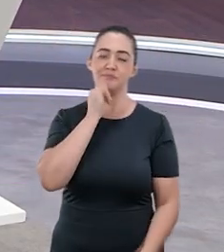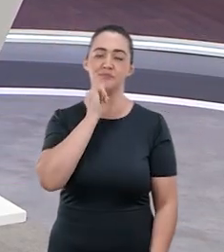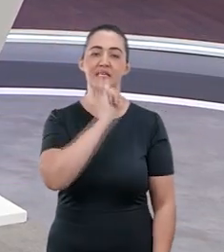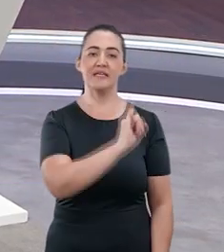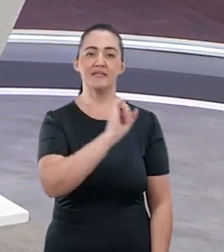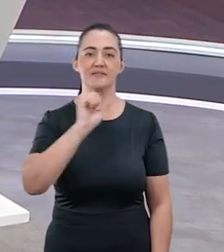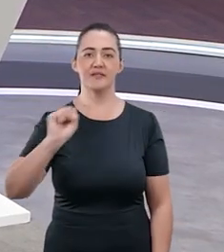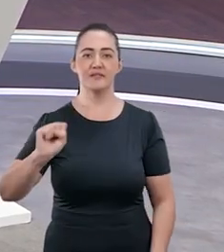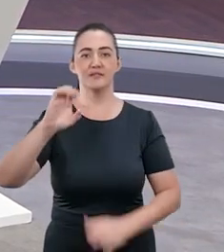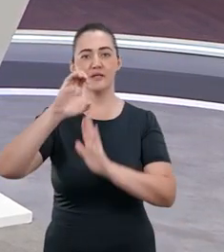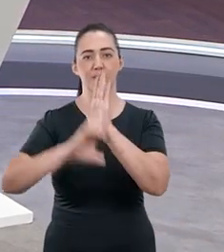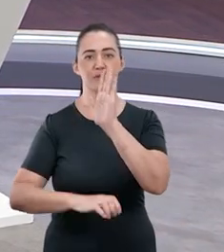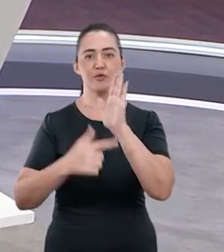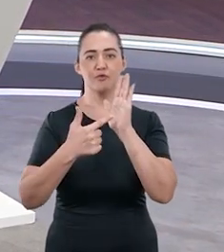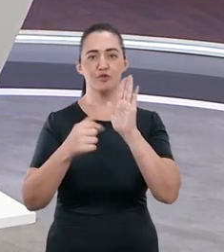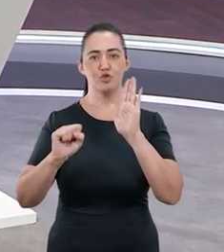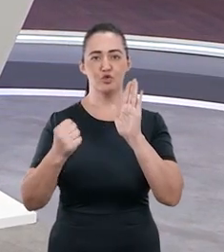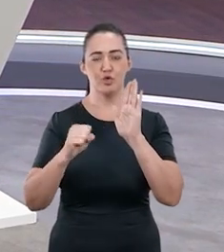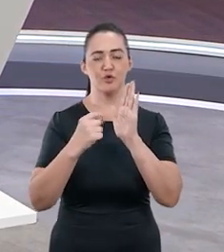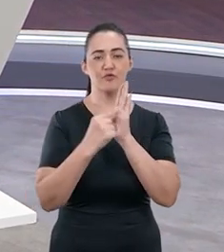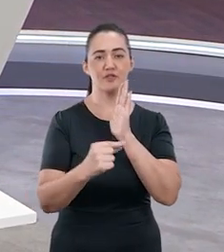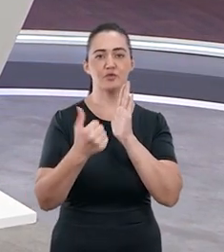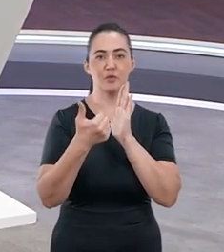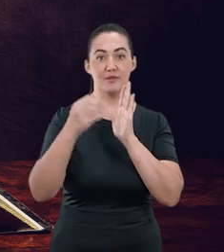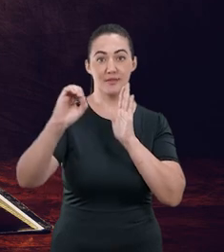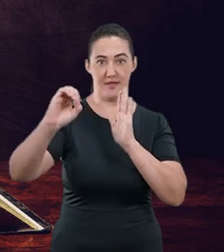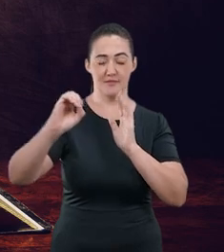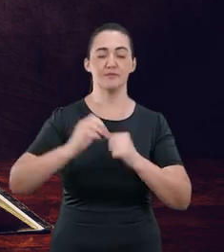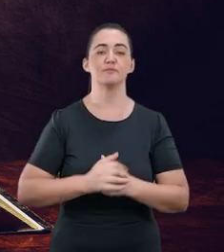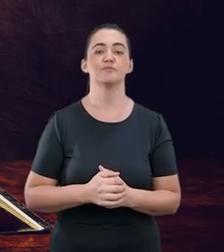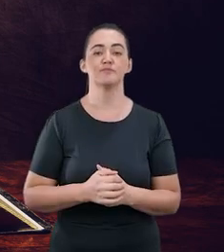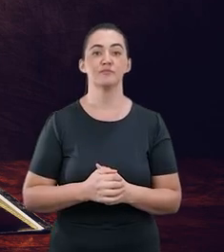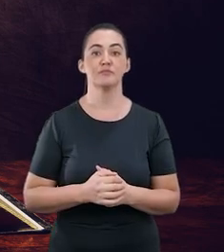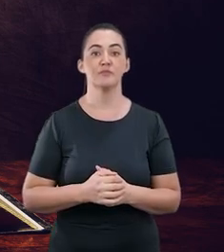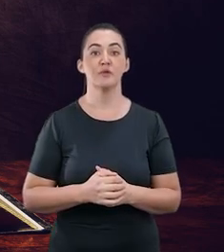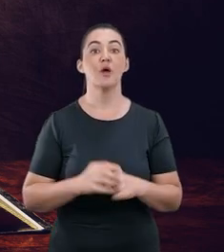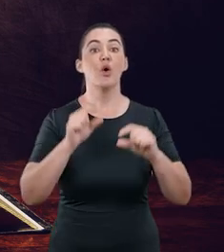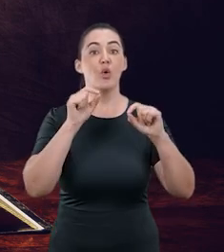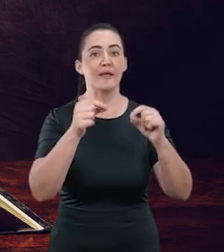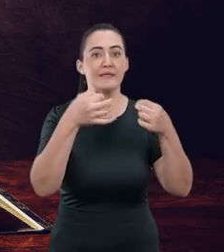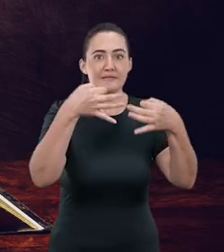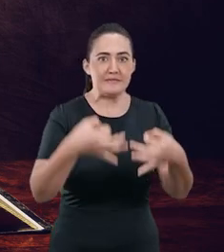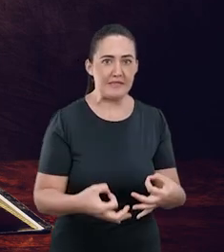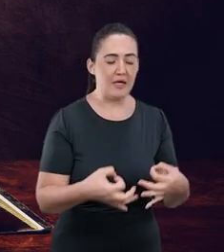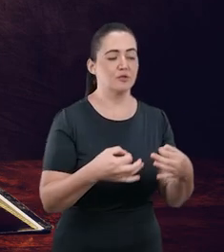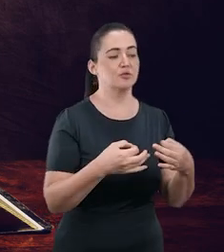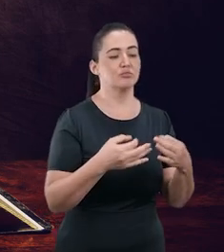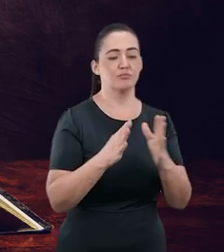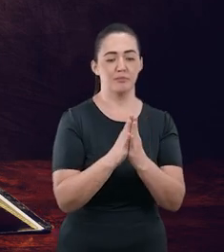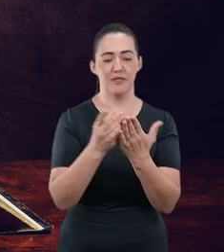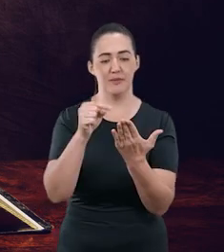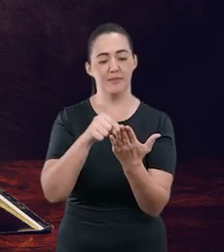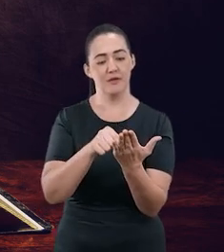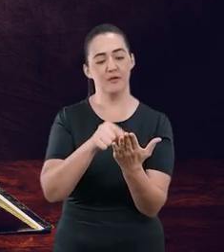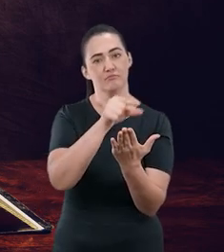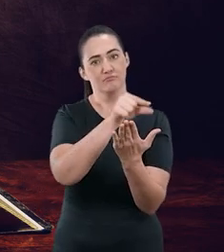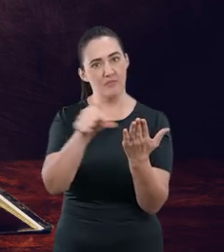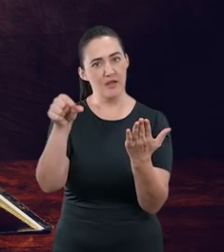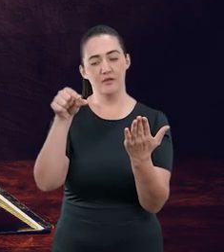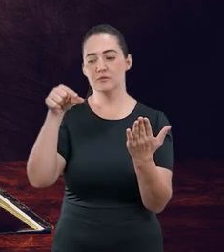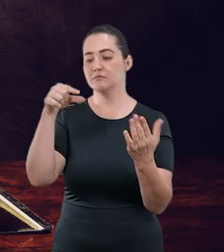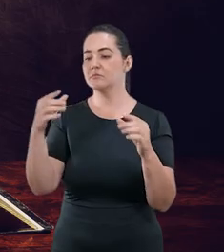Isaías, capítulo 28, versículo número 10, onde eu encontro assim, olha, porque é preceito sobre preceito, e